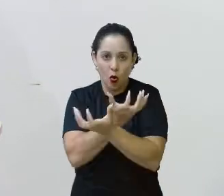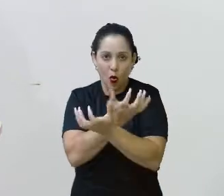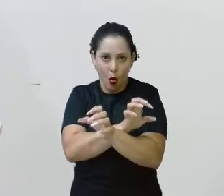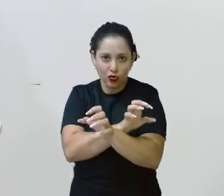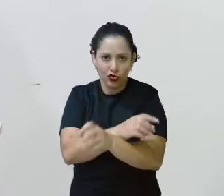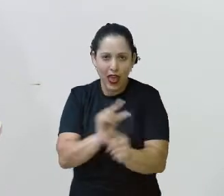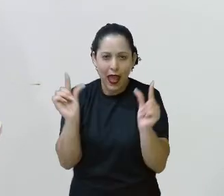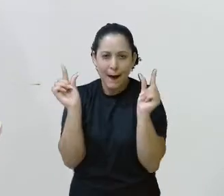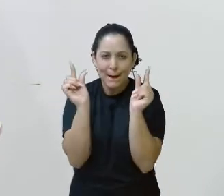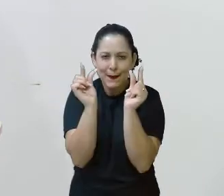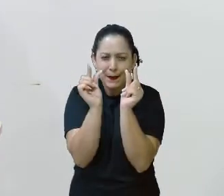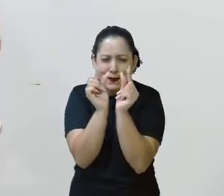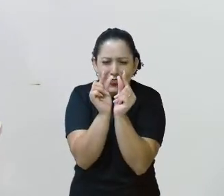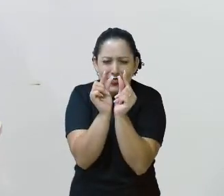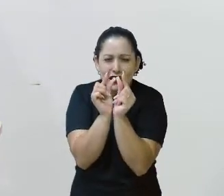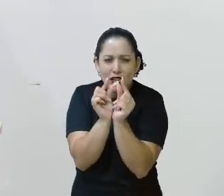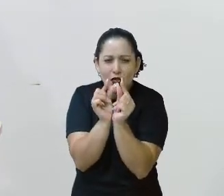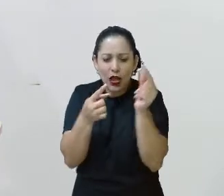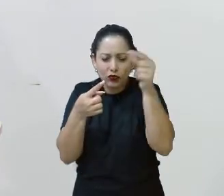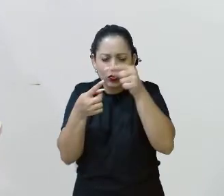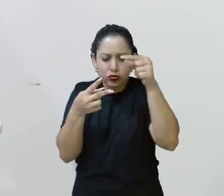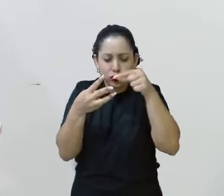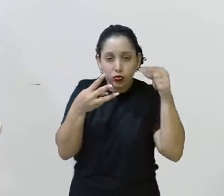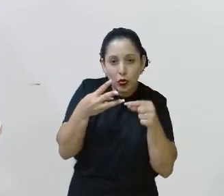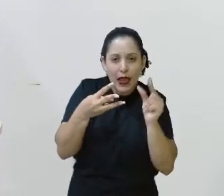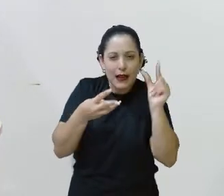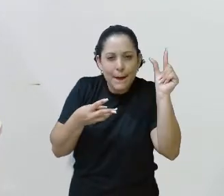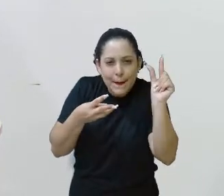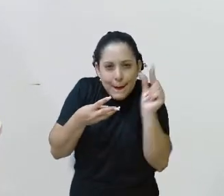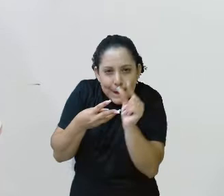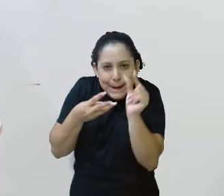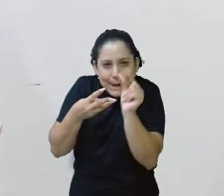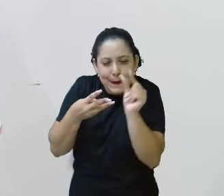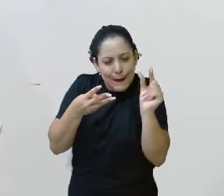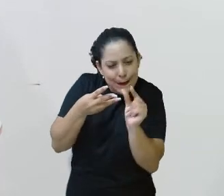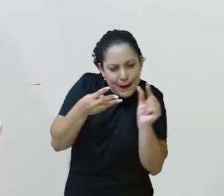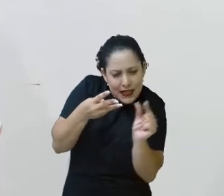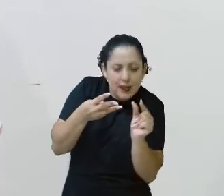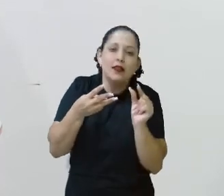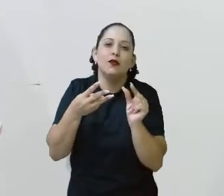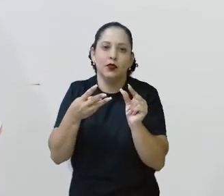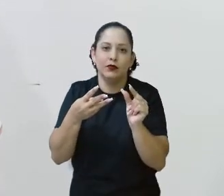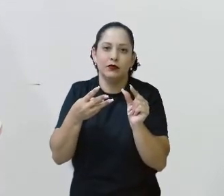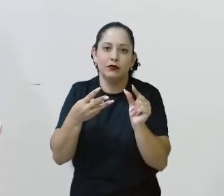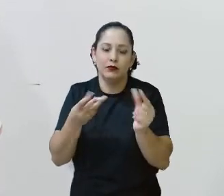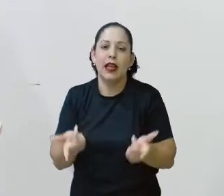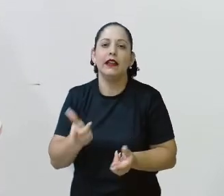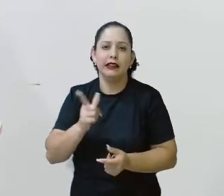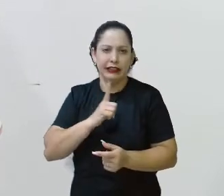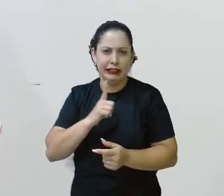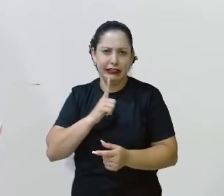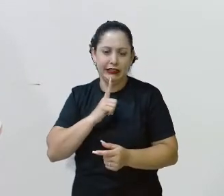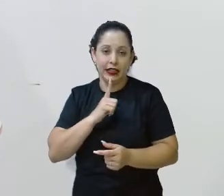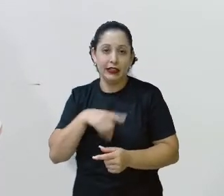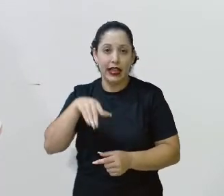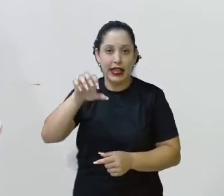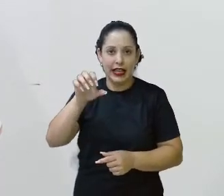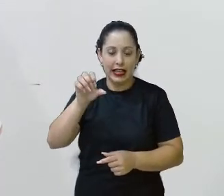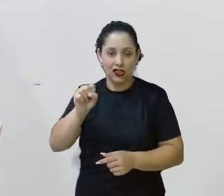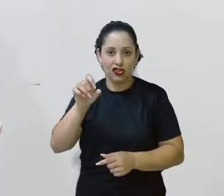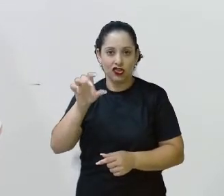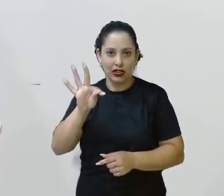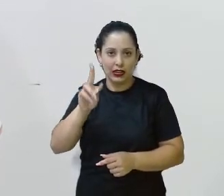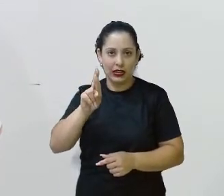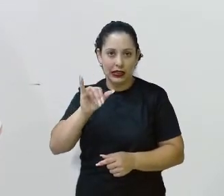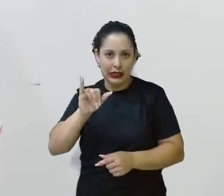de tão pequenininhos que são os menores ossos do nosso corpo, que é o estribo, o martelo e a bigorna. Receberam